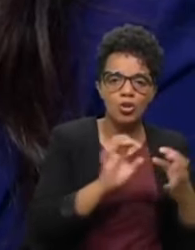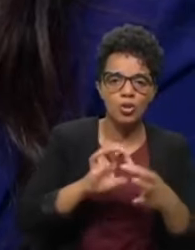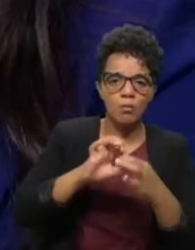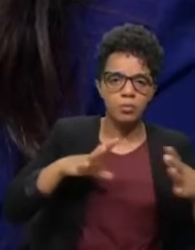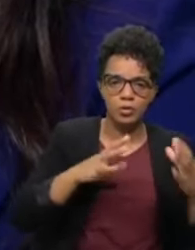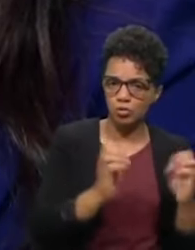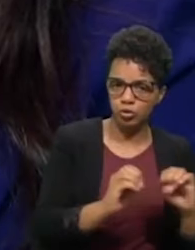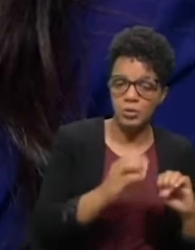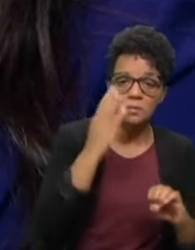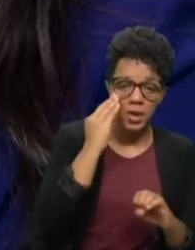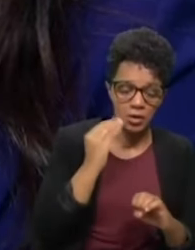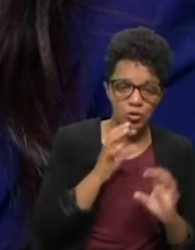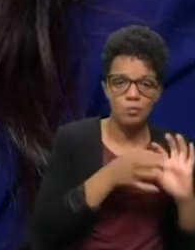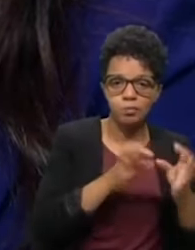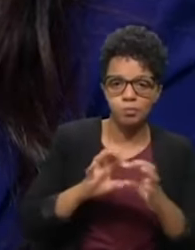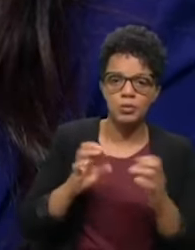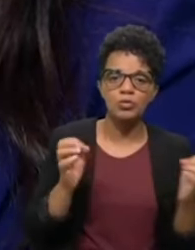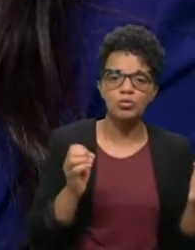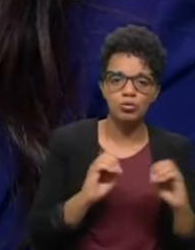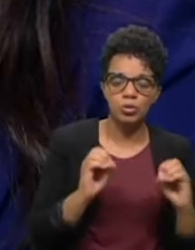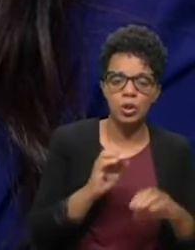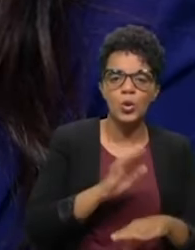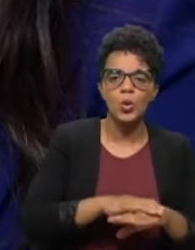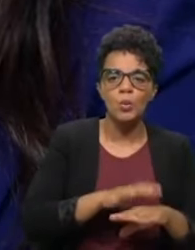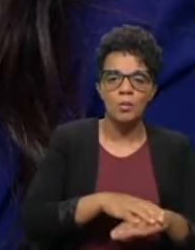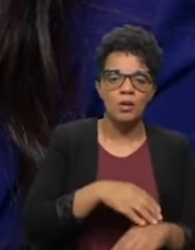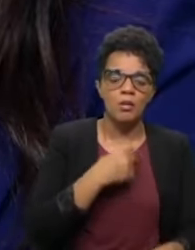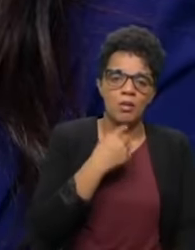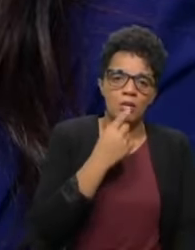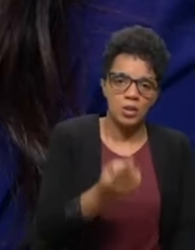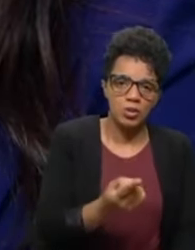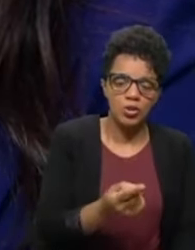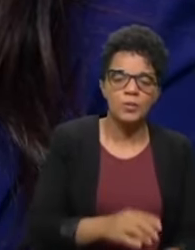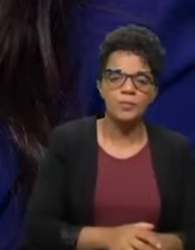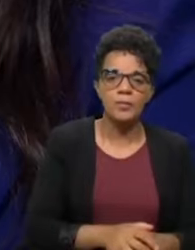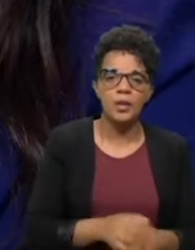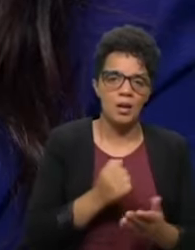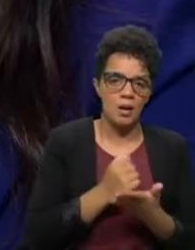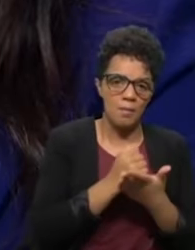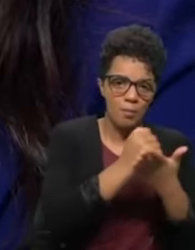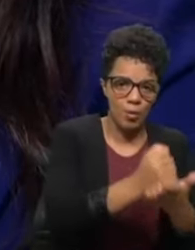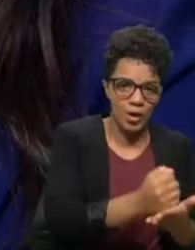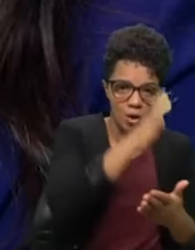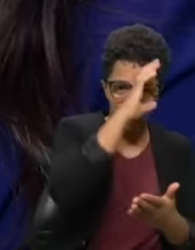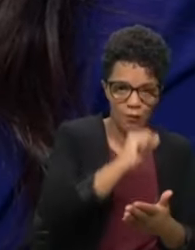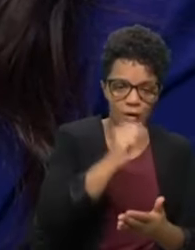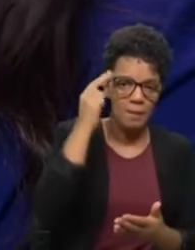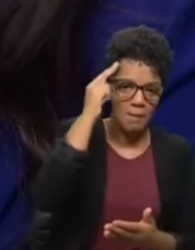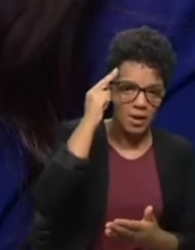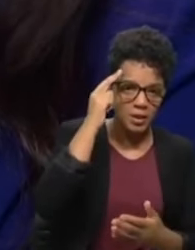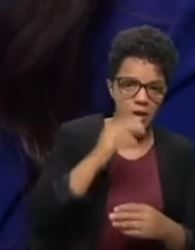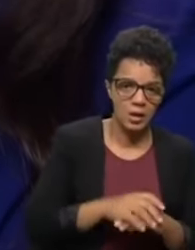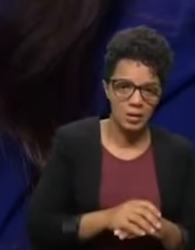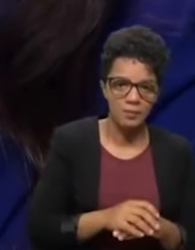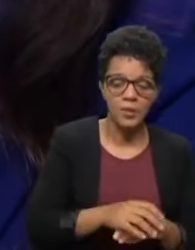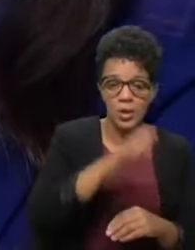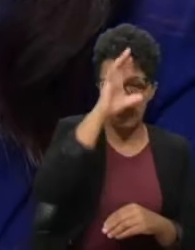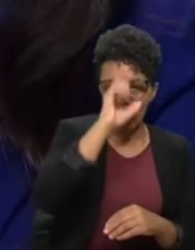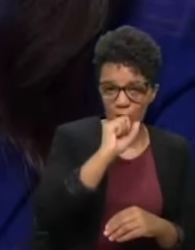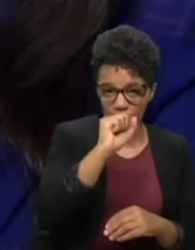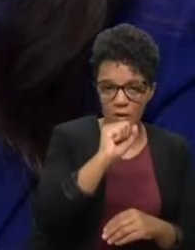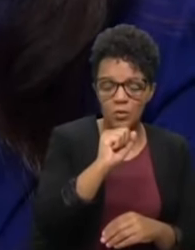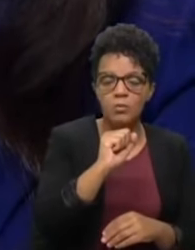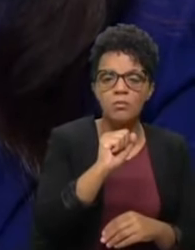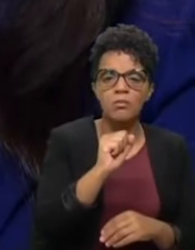Eu creio que incoerência há quando, por exemplo, se diz que é possível apoiar um governo na Madeira, que é um governo que tem